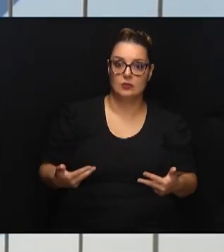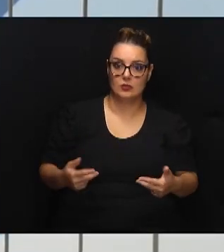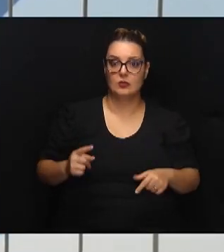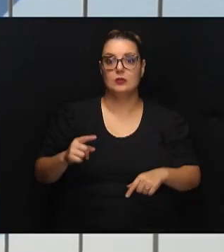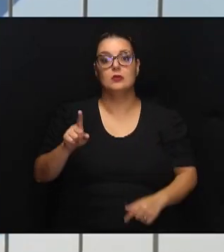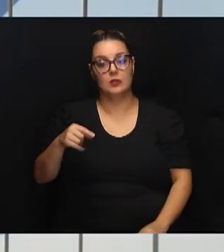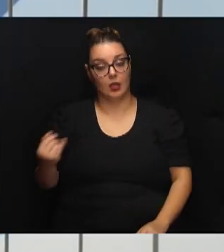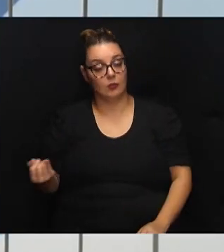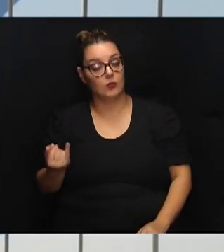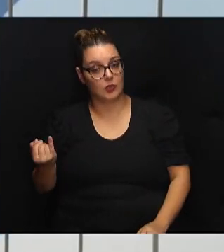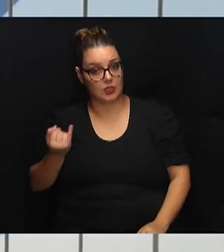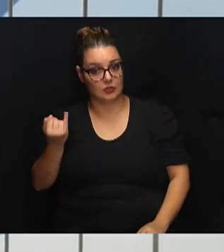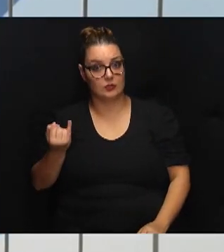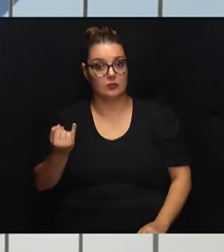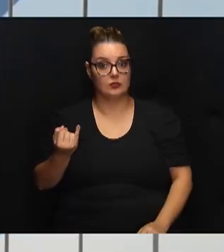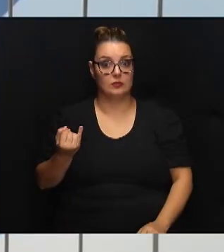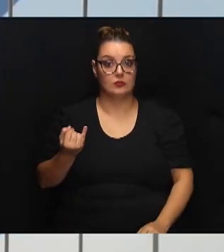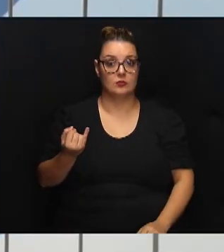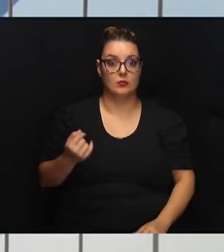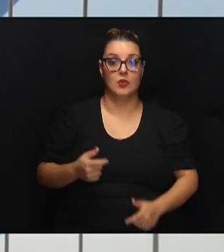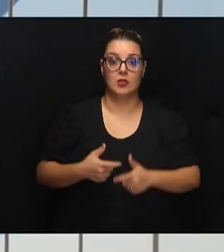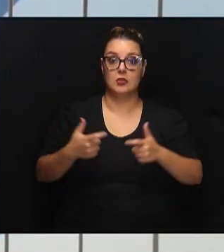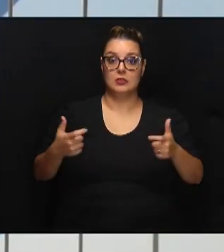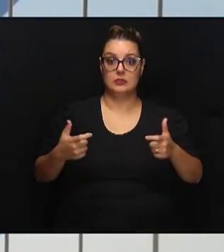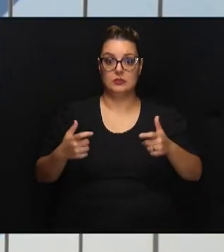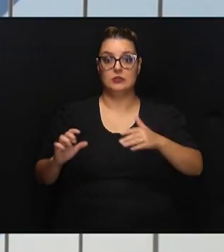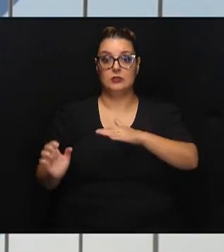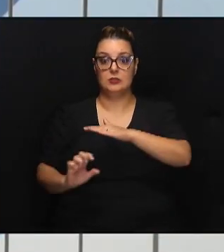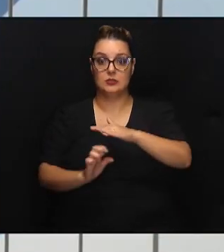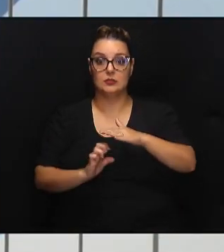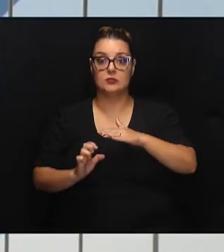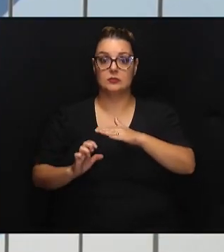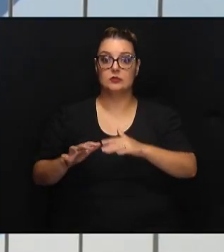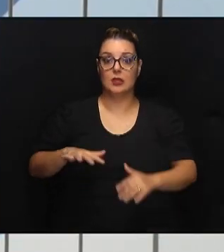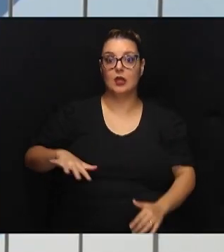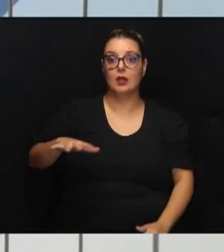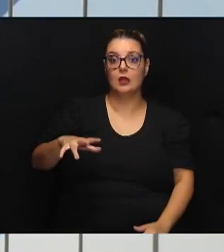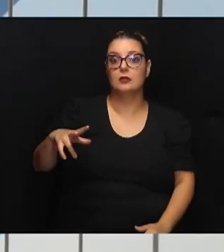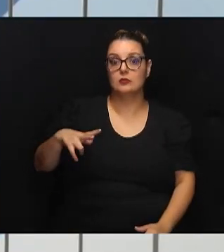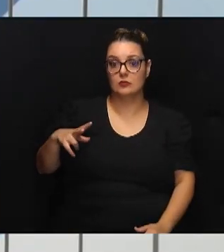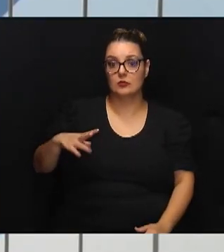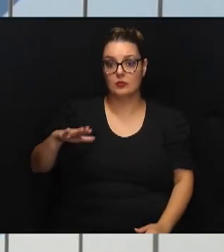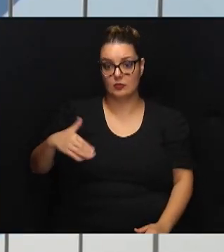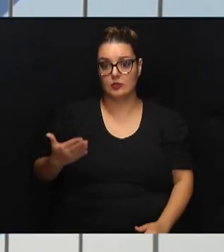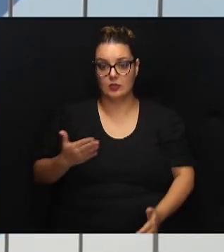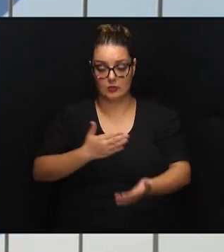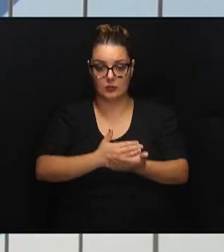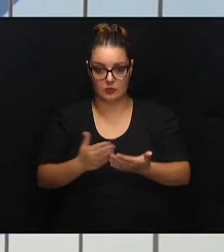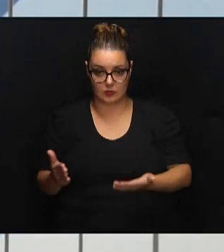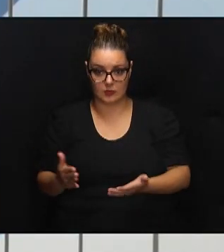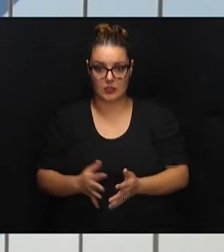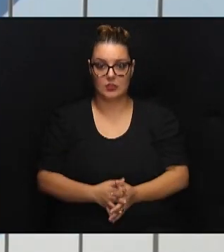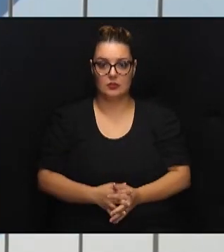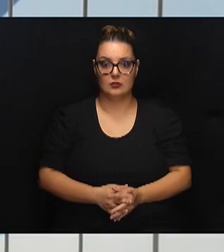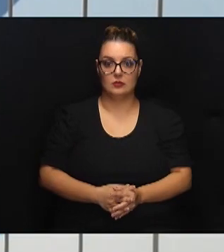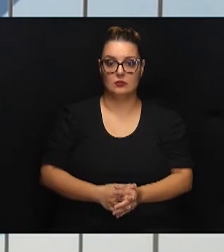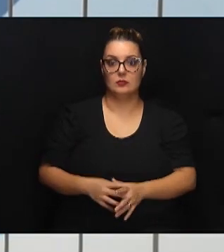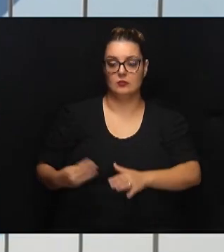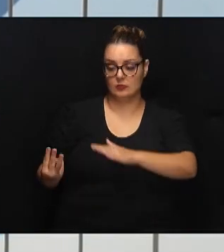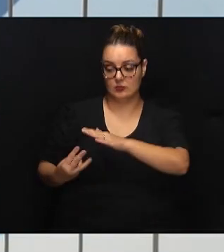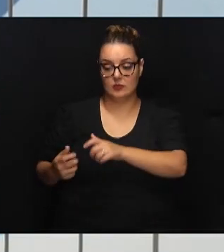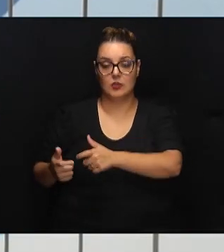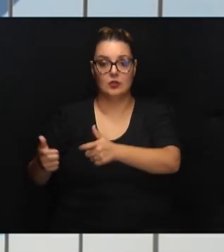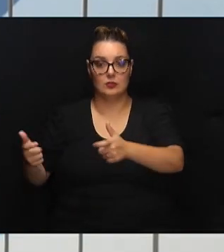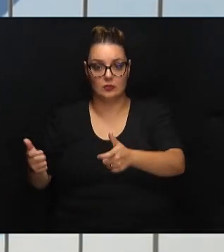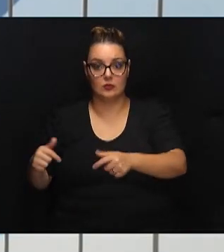muito importante são as grandes empresas do setor privado. Quando a gente começou agora a ter uma terceirização muito grande